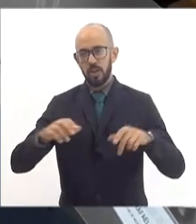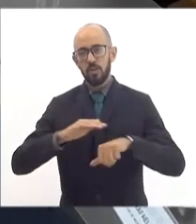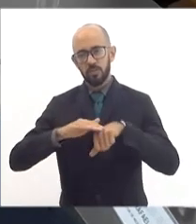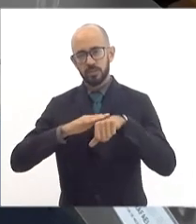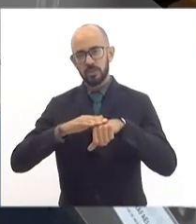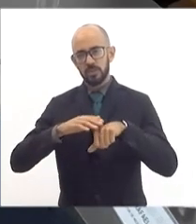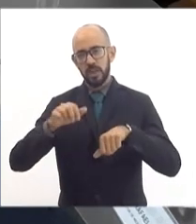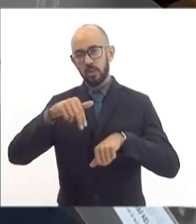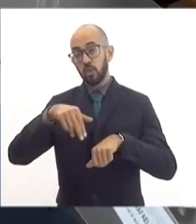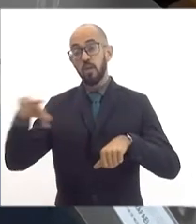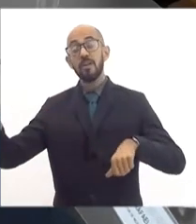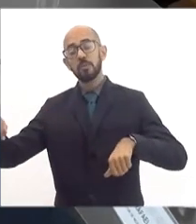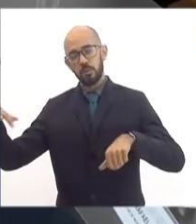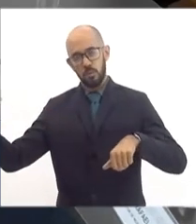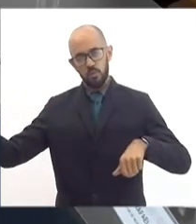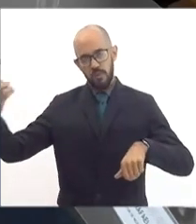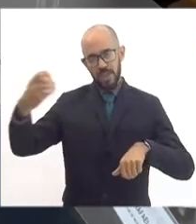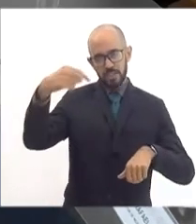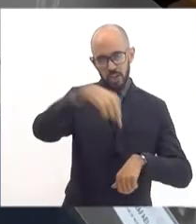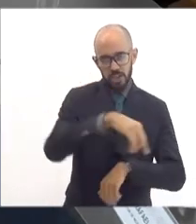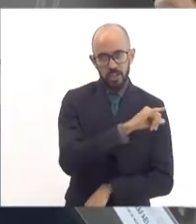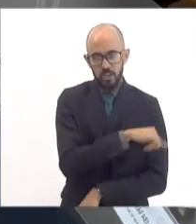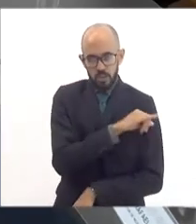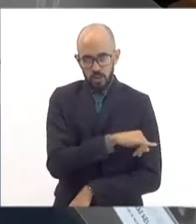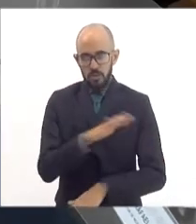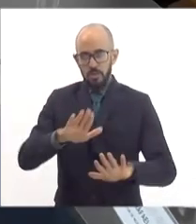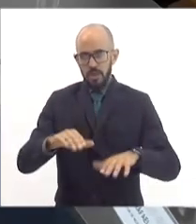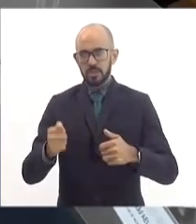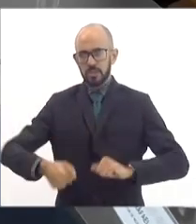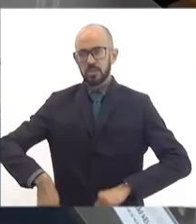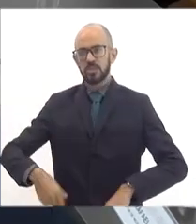né? Mas só saudar aí, acho que é importante.